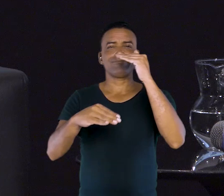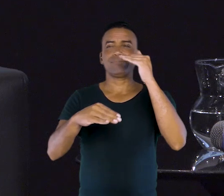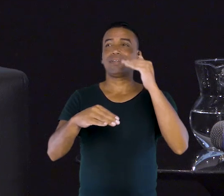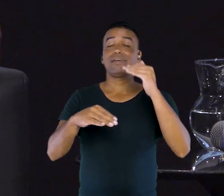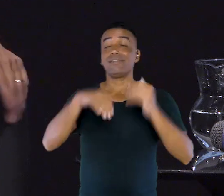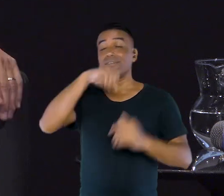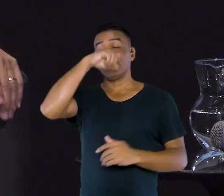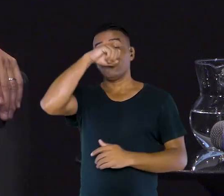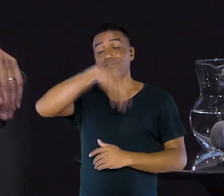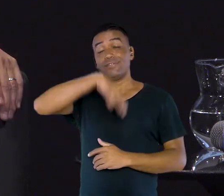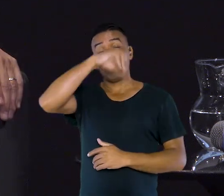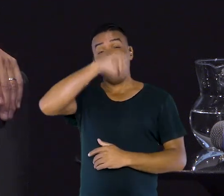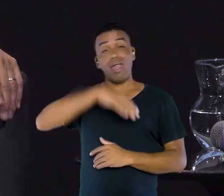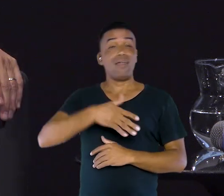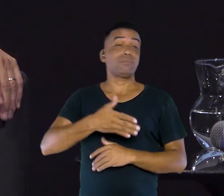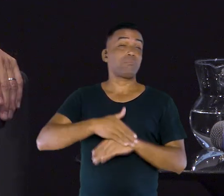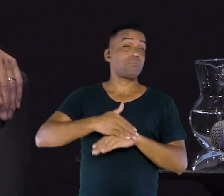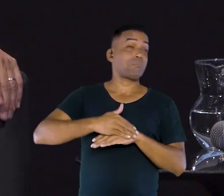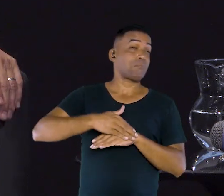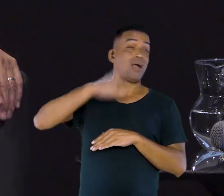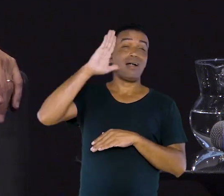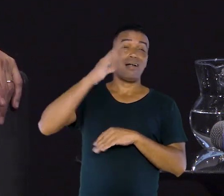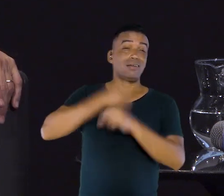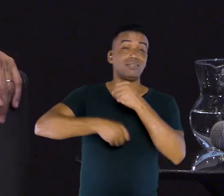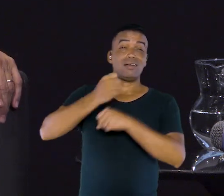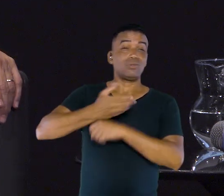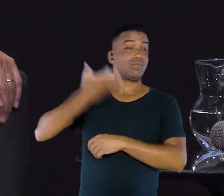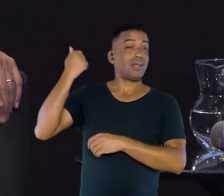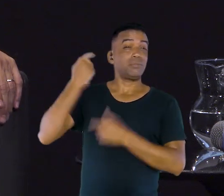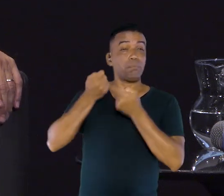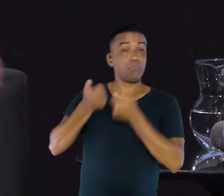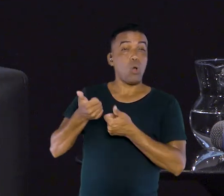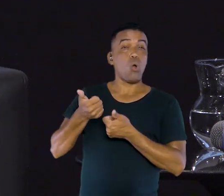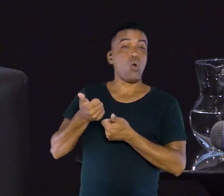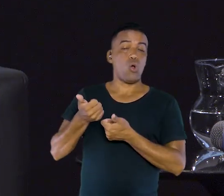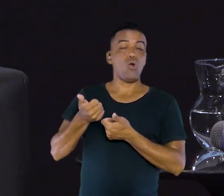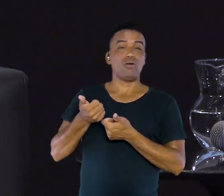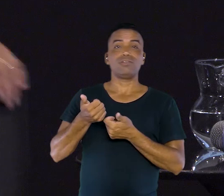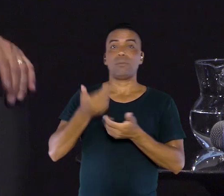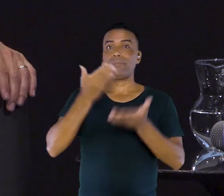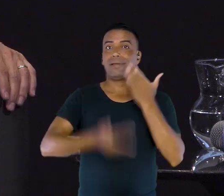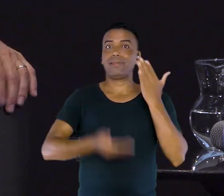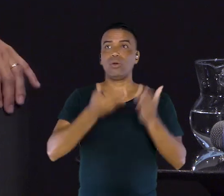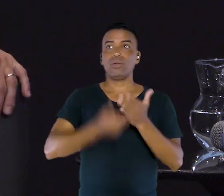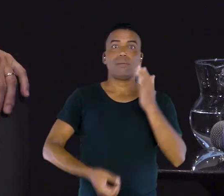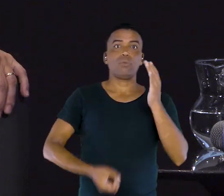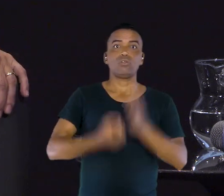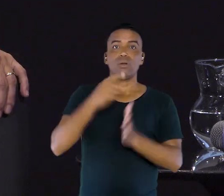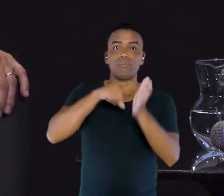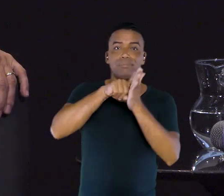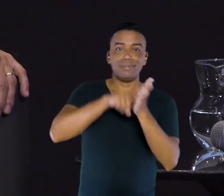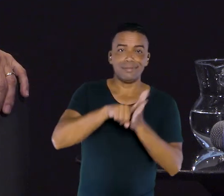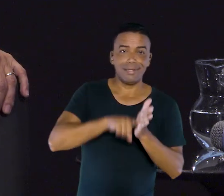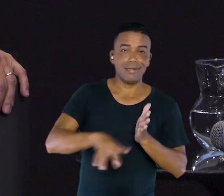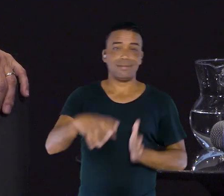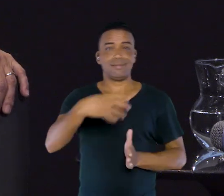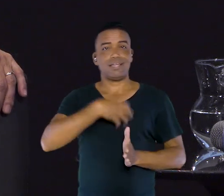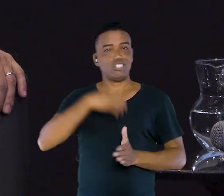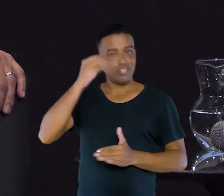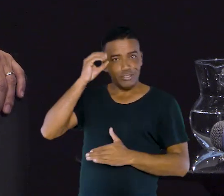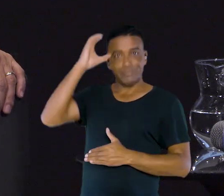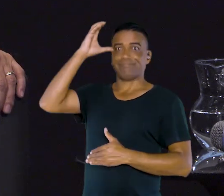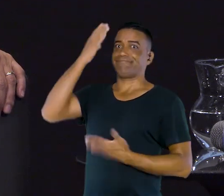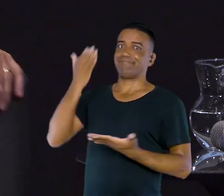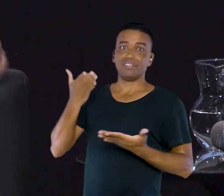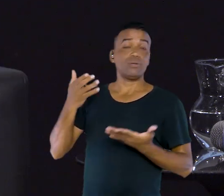gente é um país ainda mais violento do que a gente era no passado, há poucos anos atrás, e a gente perdeu muito em termos de produção de conhecimento científico, o que é